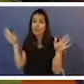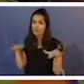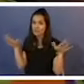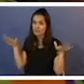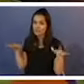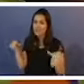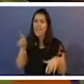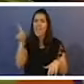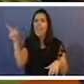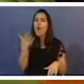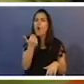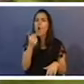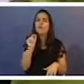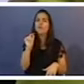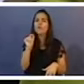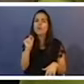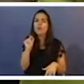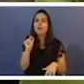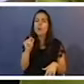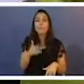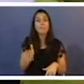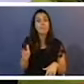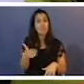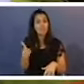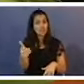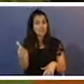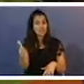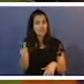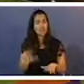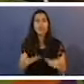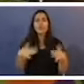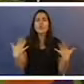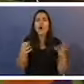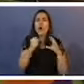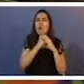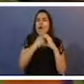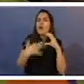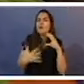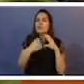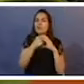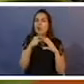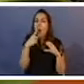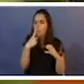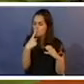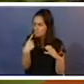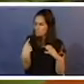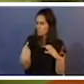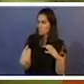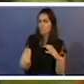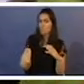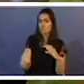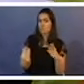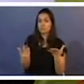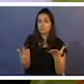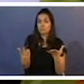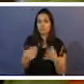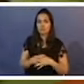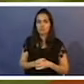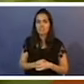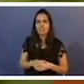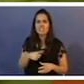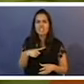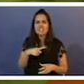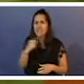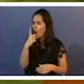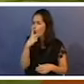elas se alimentam de peixes do Pantanal qual característica do bico perm a cultura dos peixes então o que que